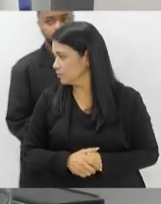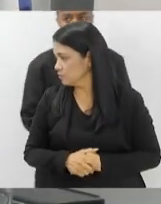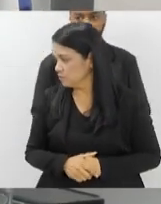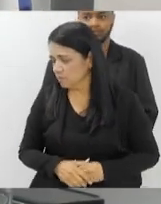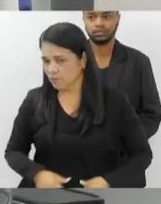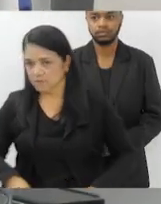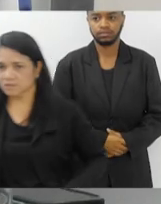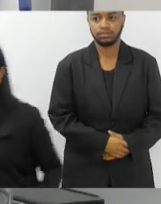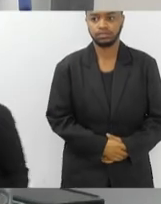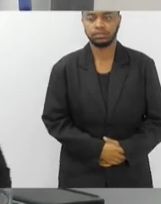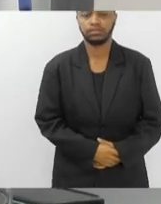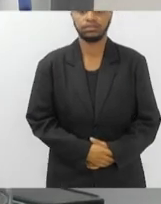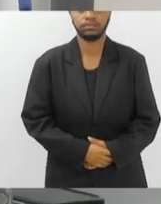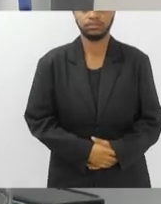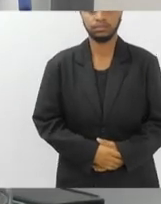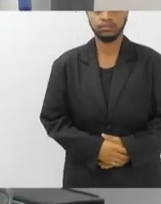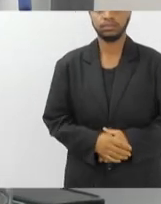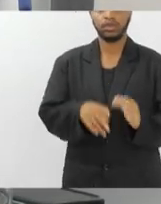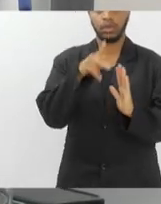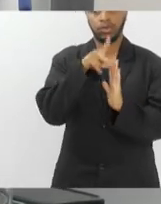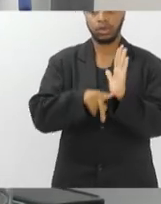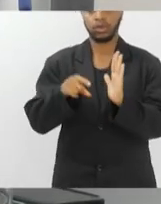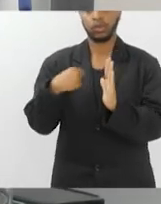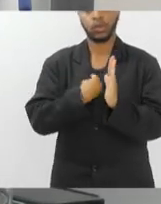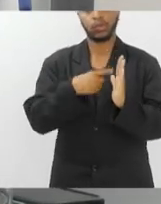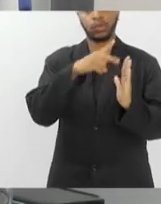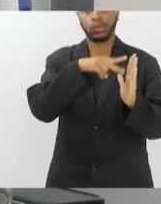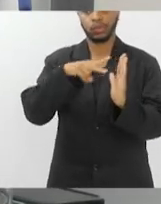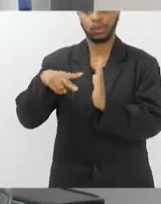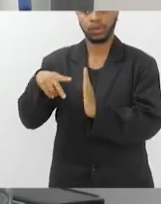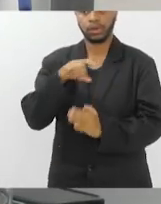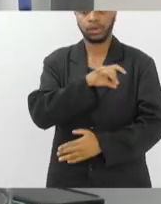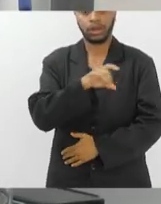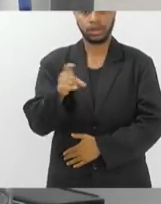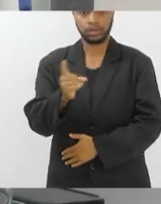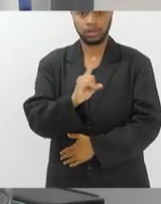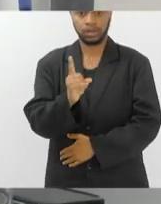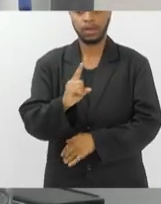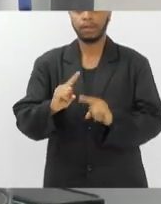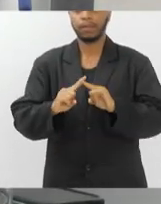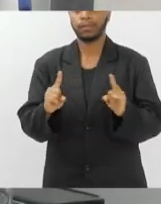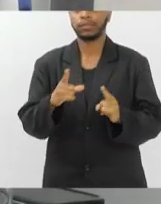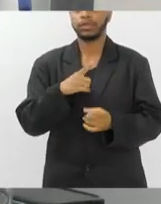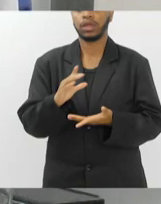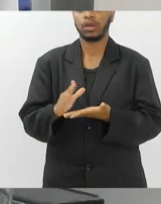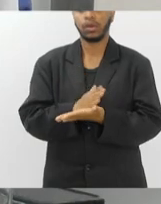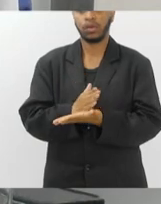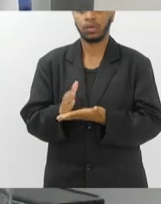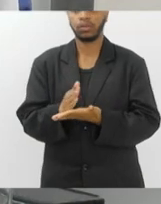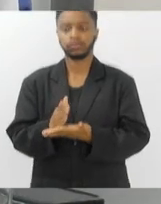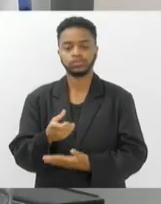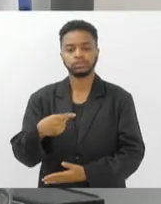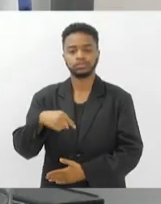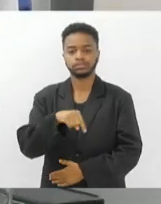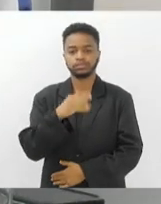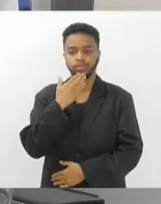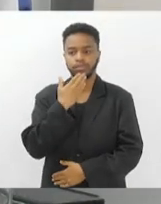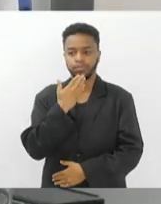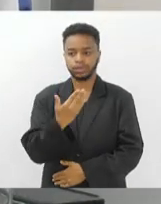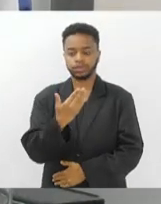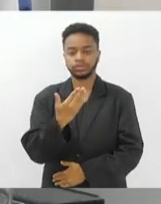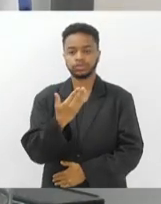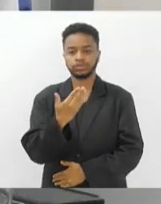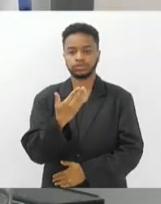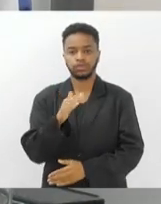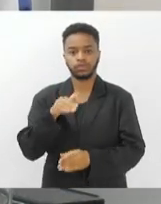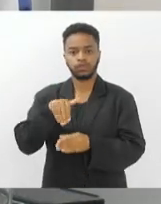Desses projetos, para a gente não ler um por um, faça o avançar da hora, tem algum que os que pediram